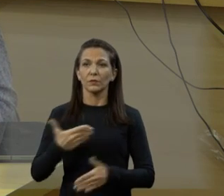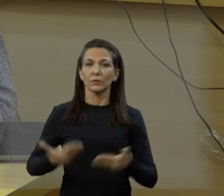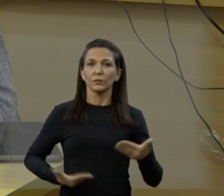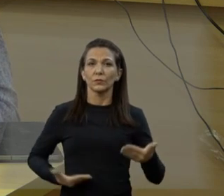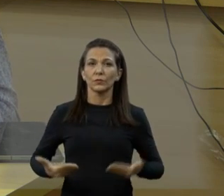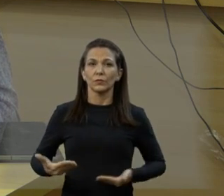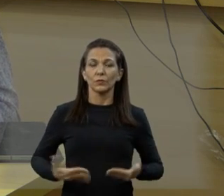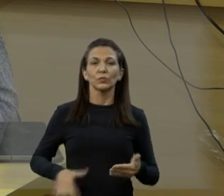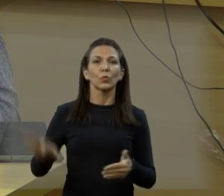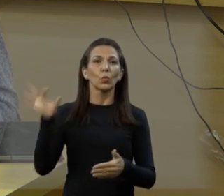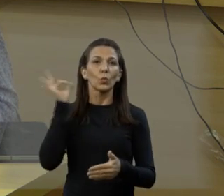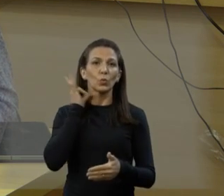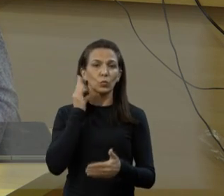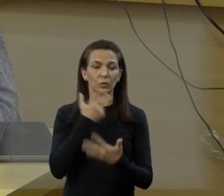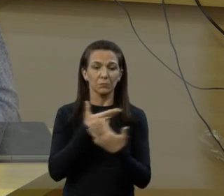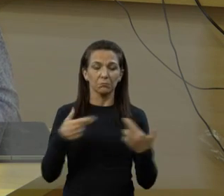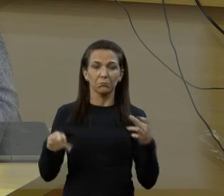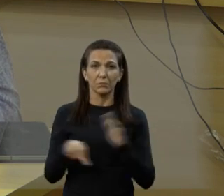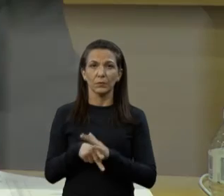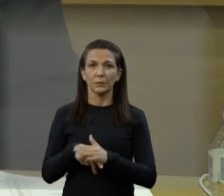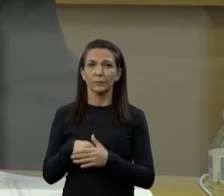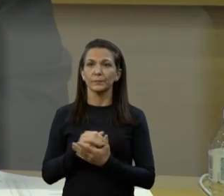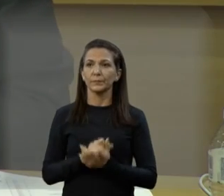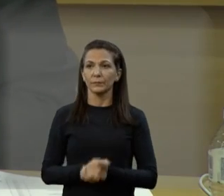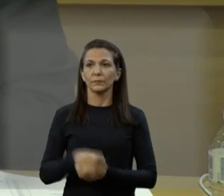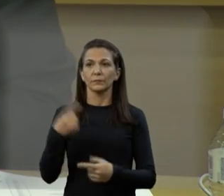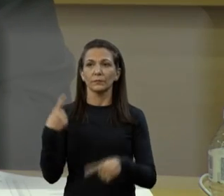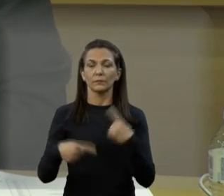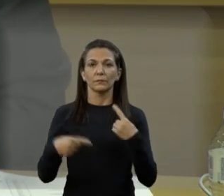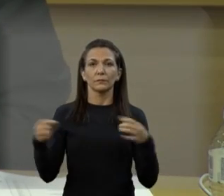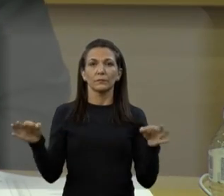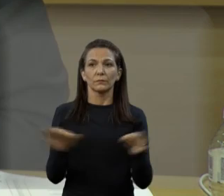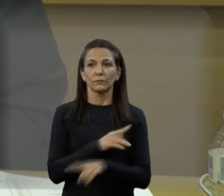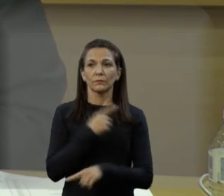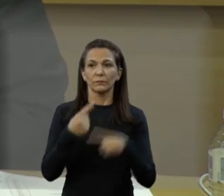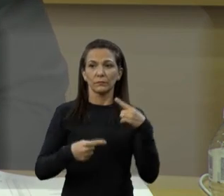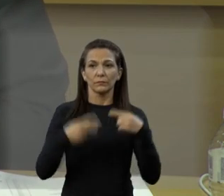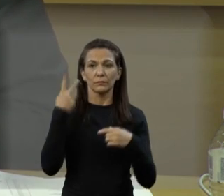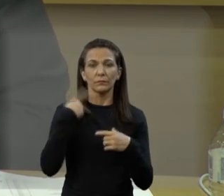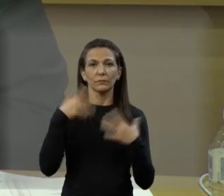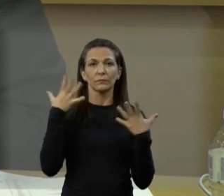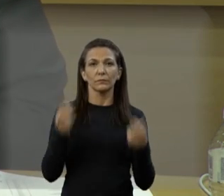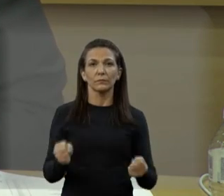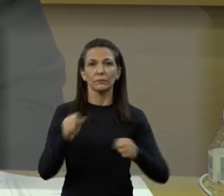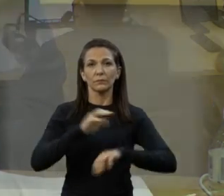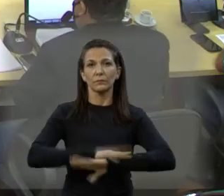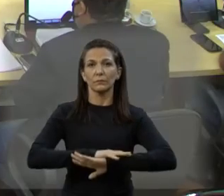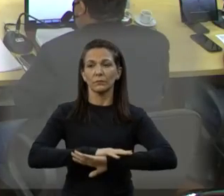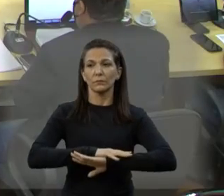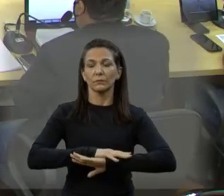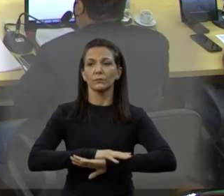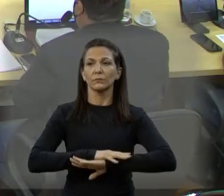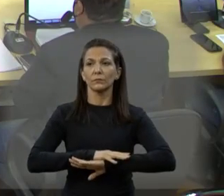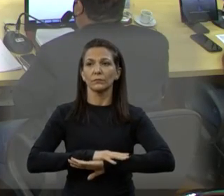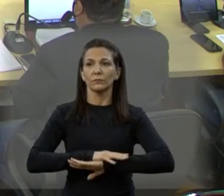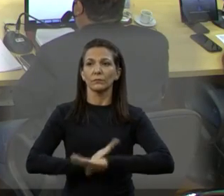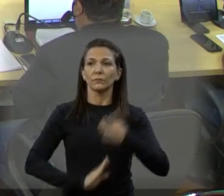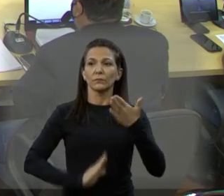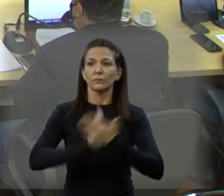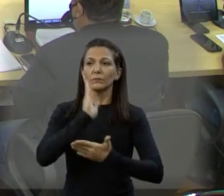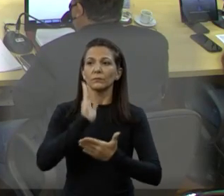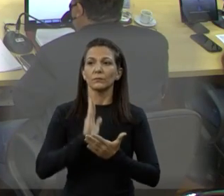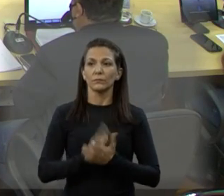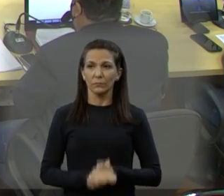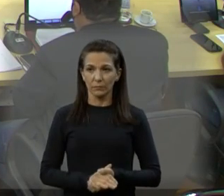público municipal de Loteria e dá outras providências em discussão a discussão geradores e permaneçam Como estão